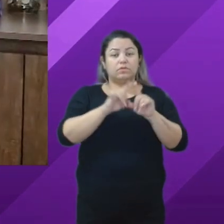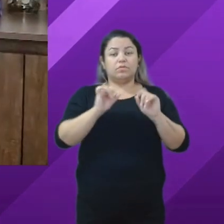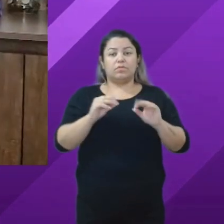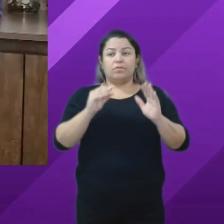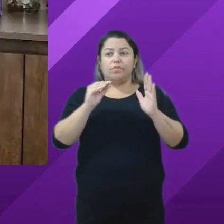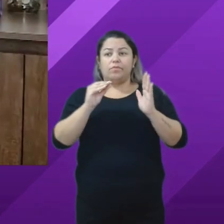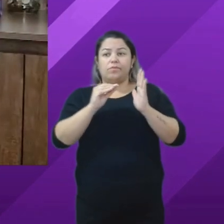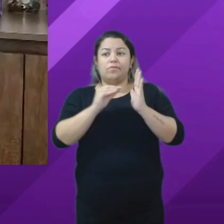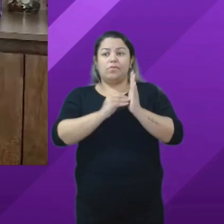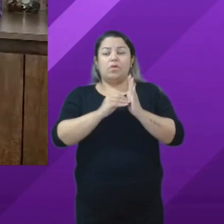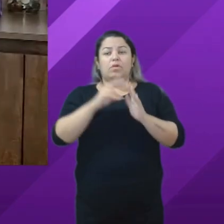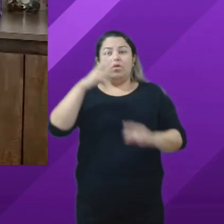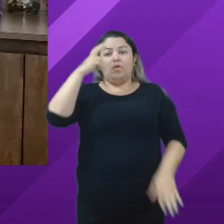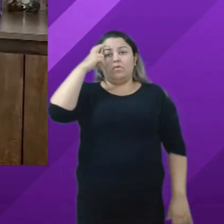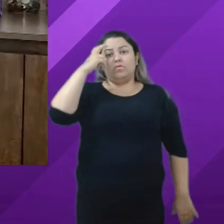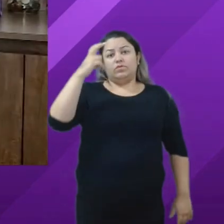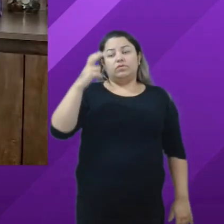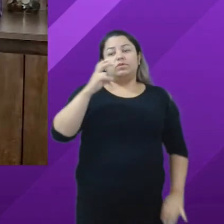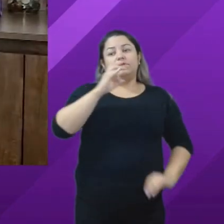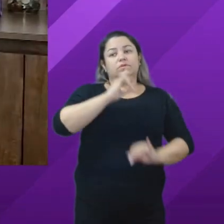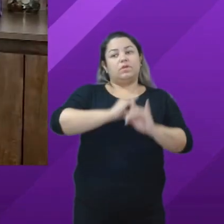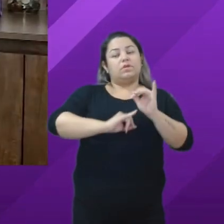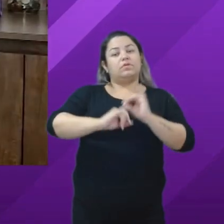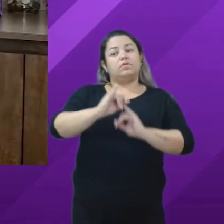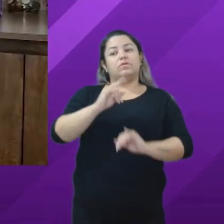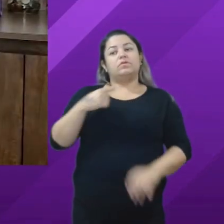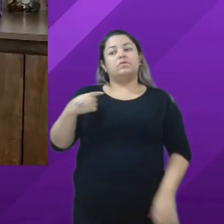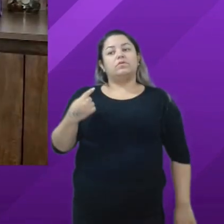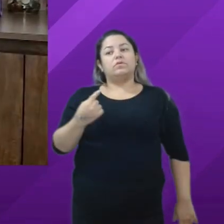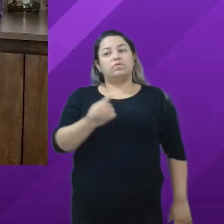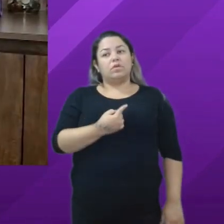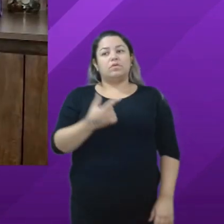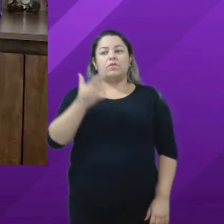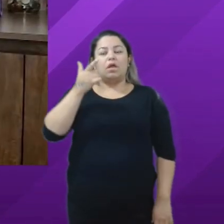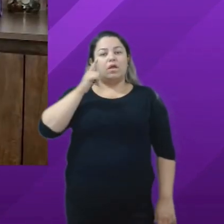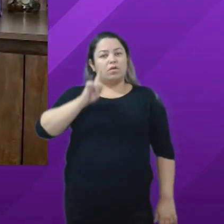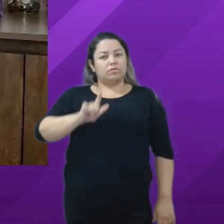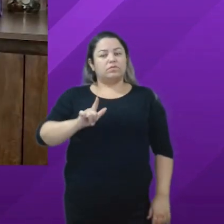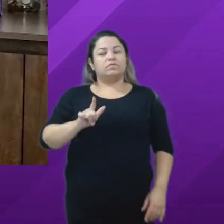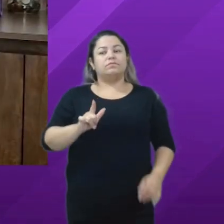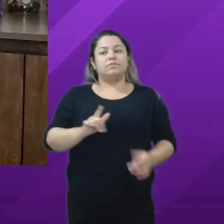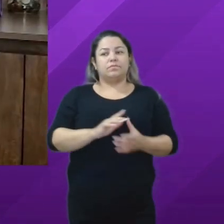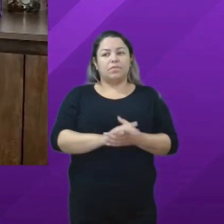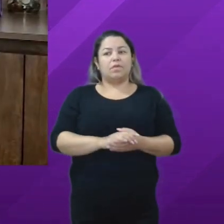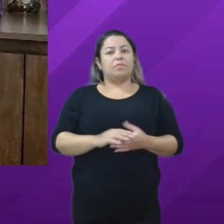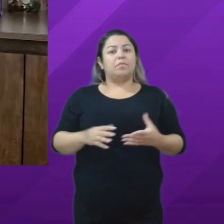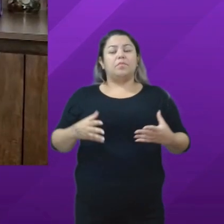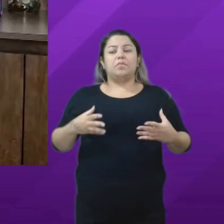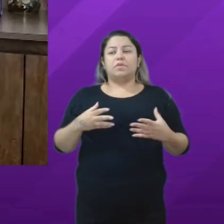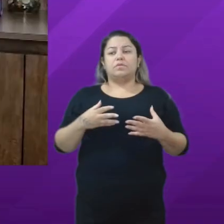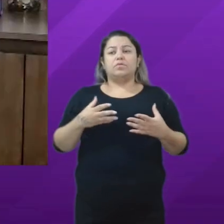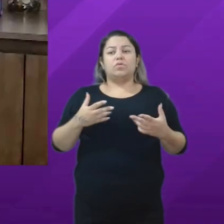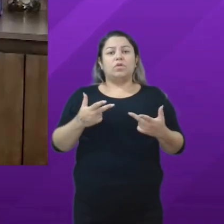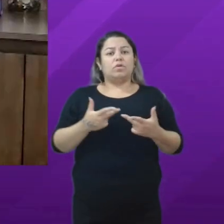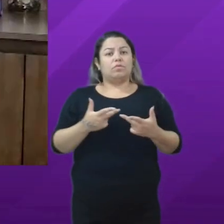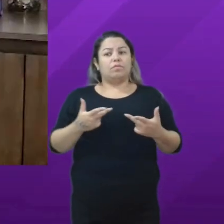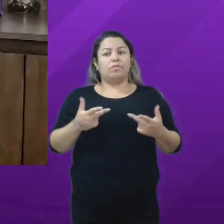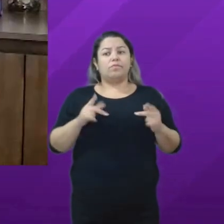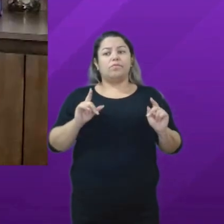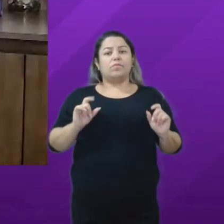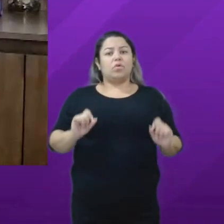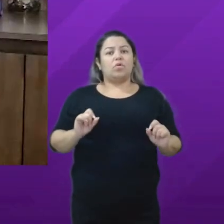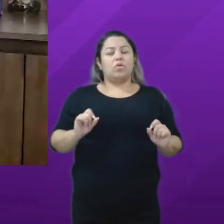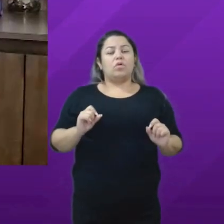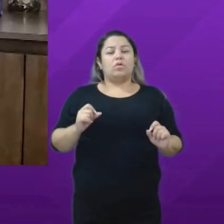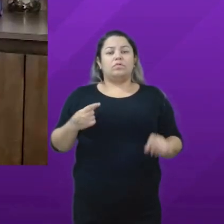cultura digital, acho que a gente está pelo Lab Hacker, né, e muito com Mulheres de Rede, pensando assim, como que a gente